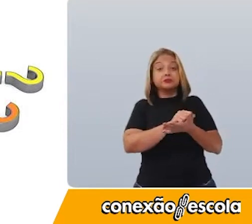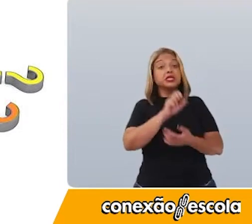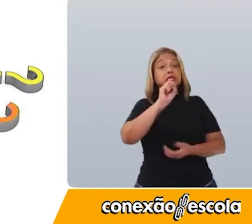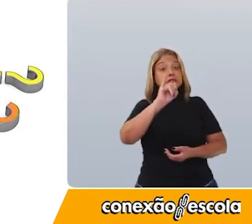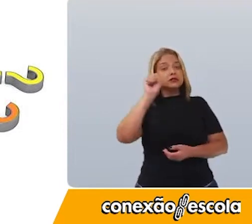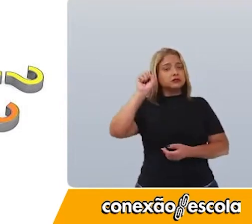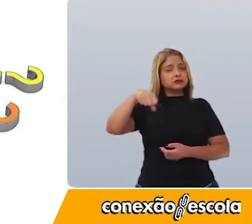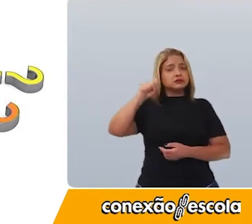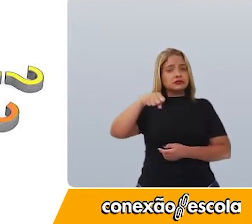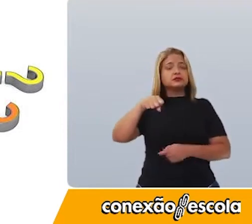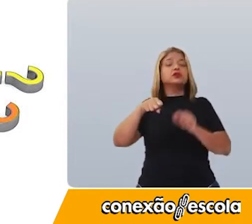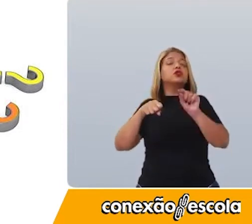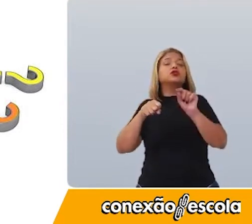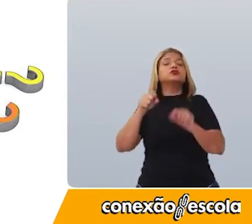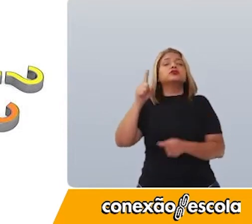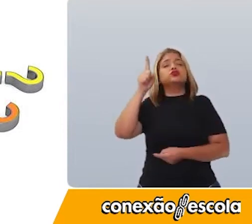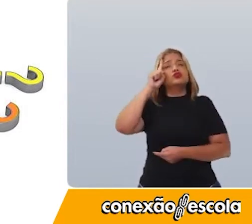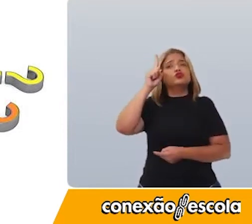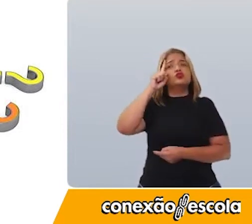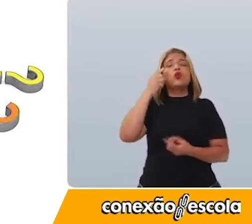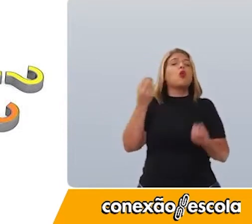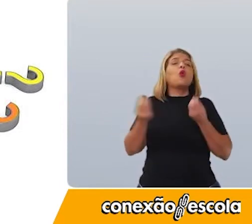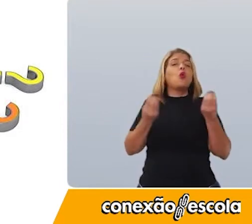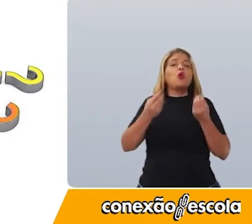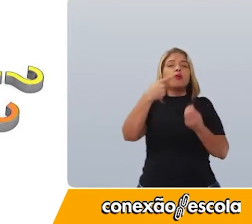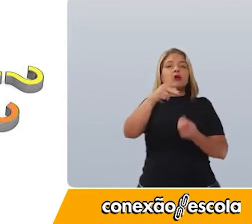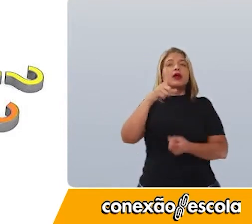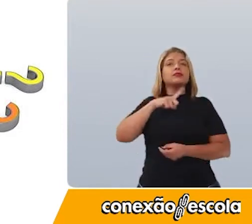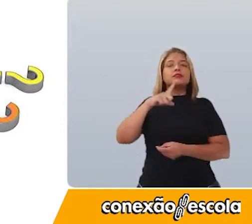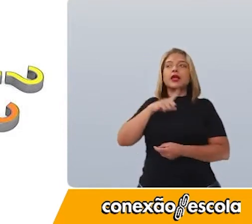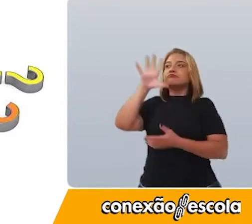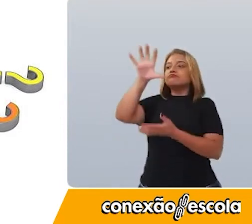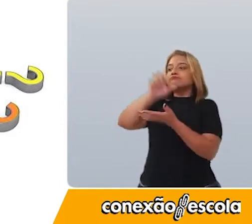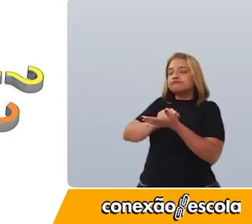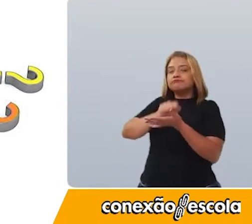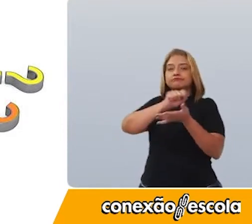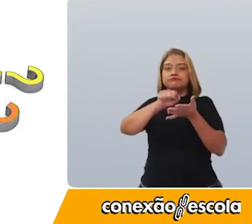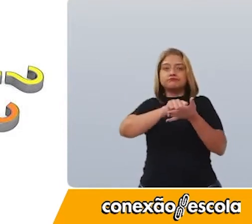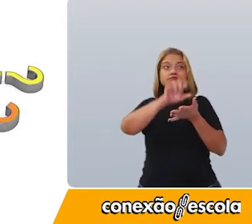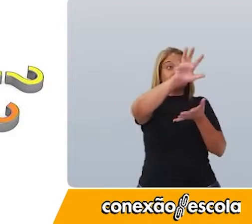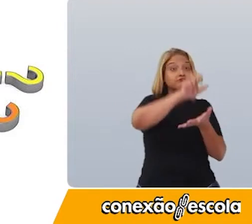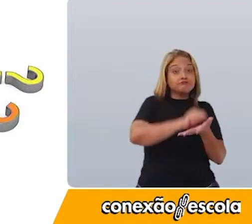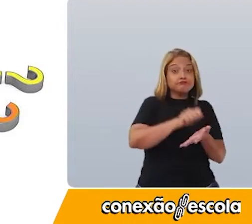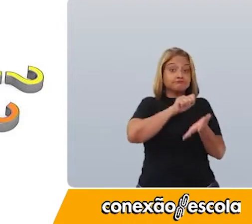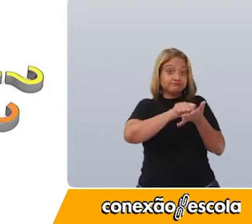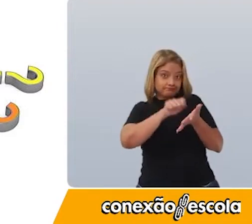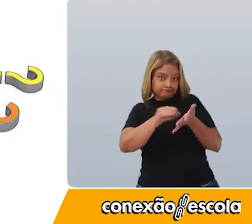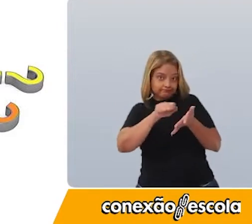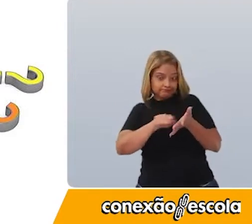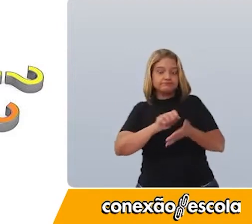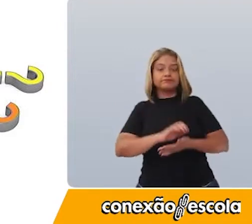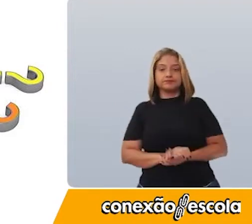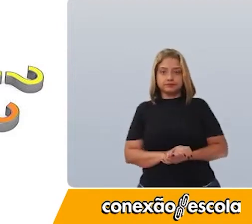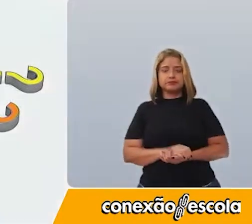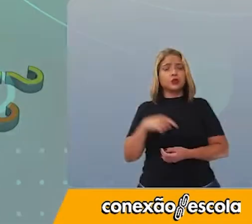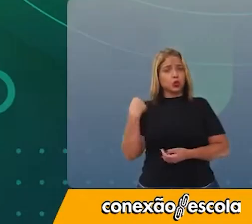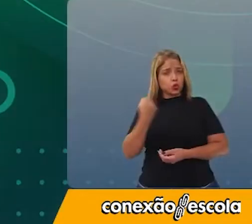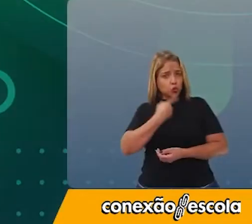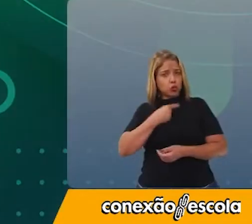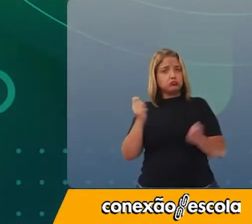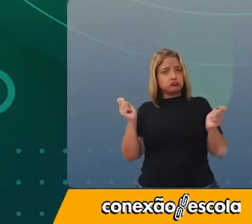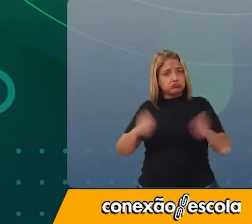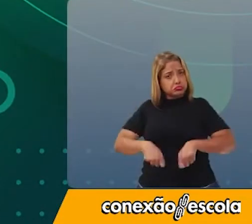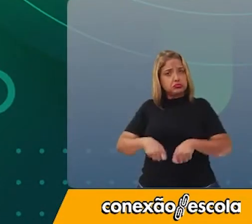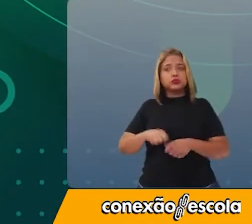quais situações do dia a dia você realiza? E nós podemos fazer